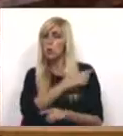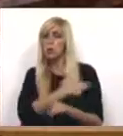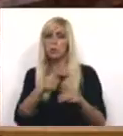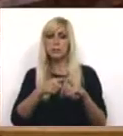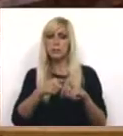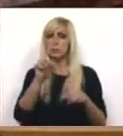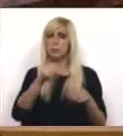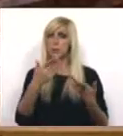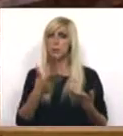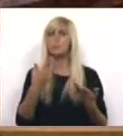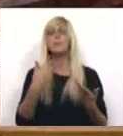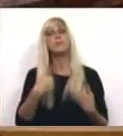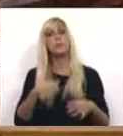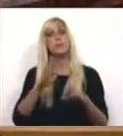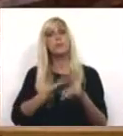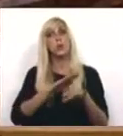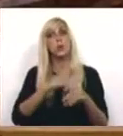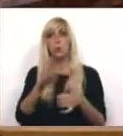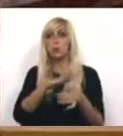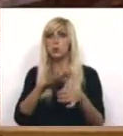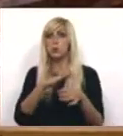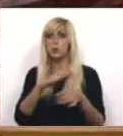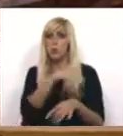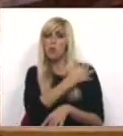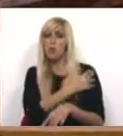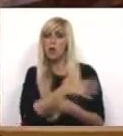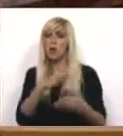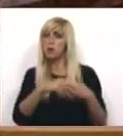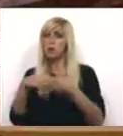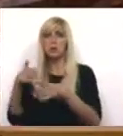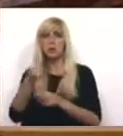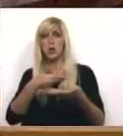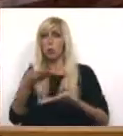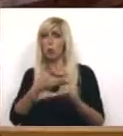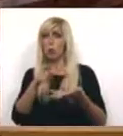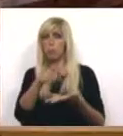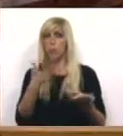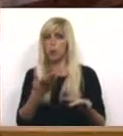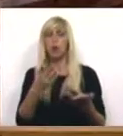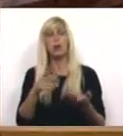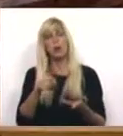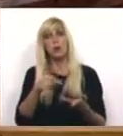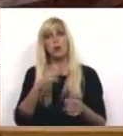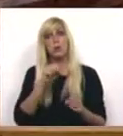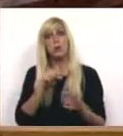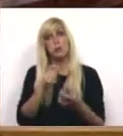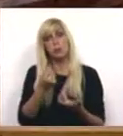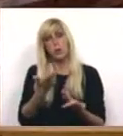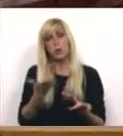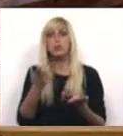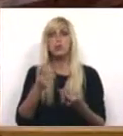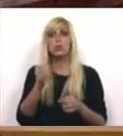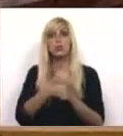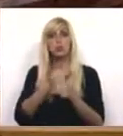interesses, mas também pela situação de fragilidade e dependência económica da grande maioria dos pequenos produtores florestais que, mais do